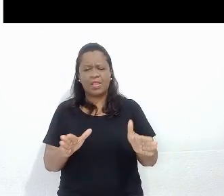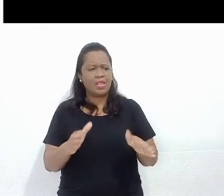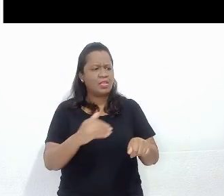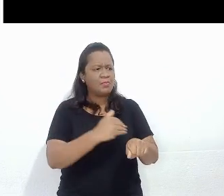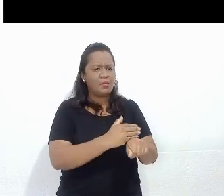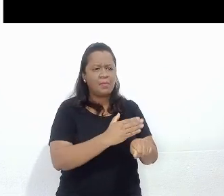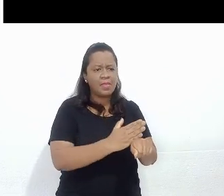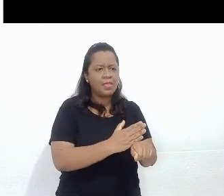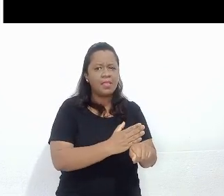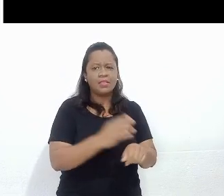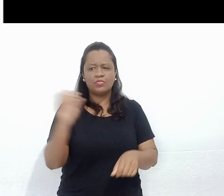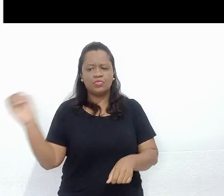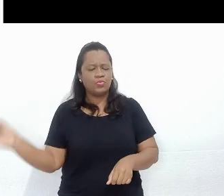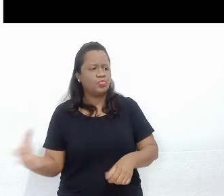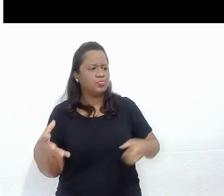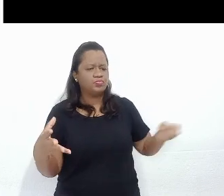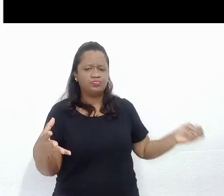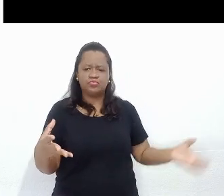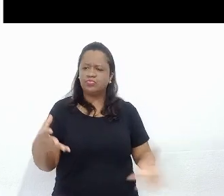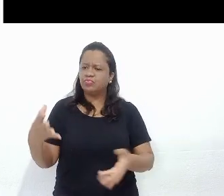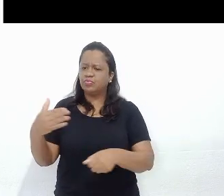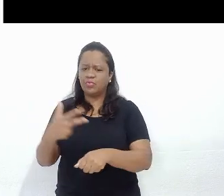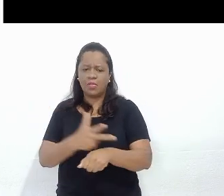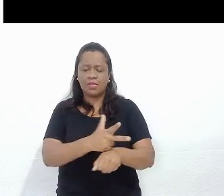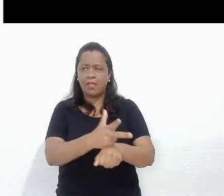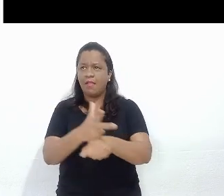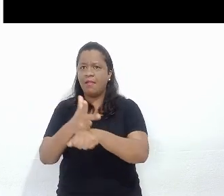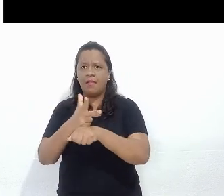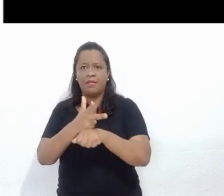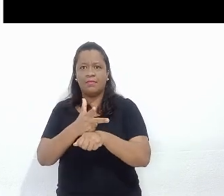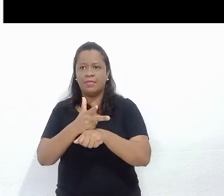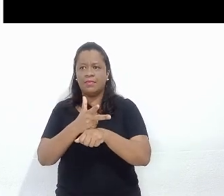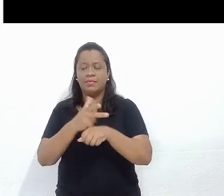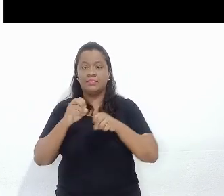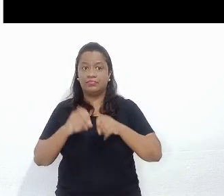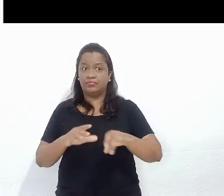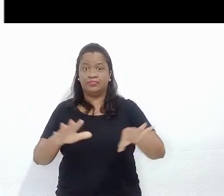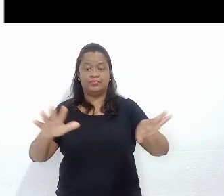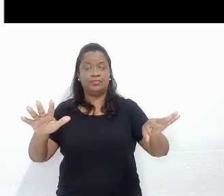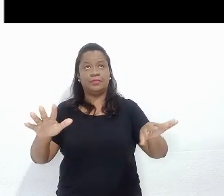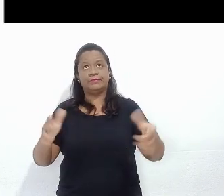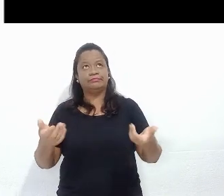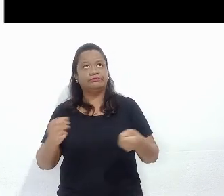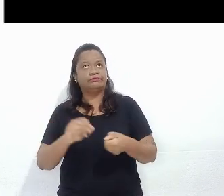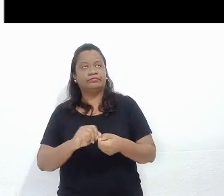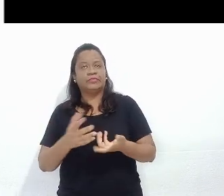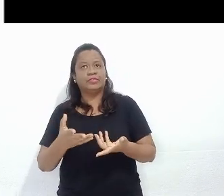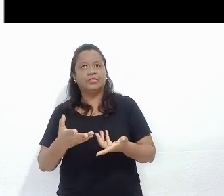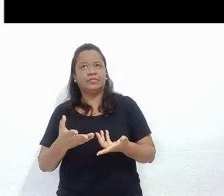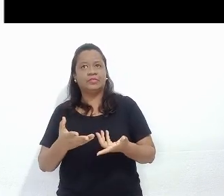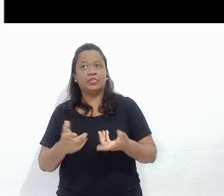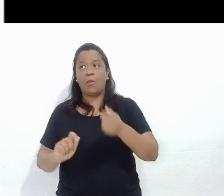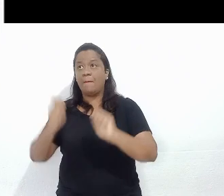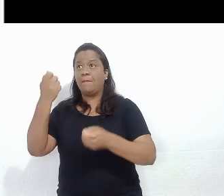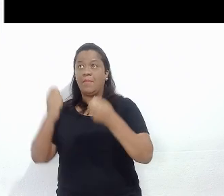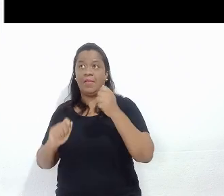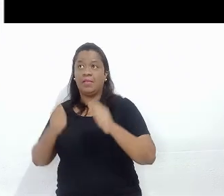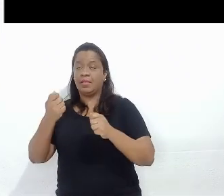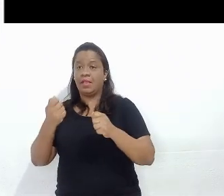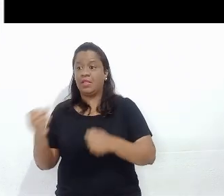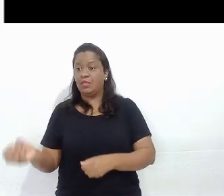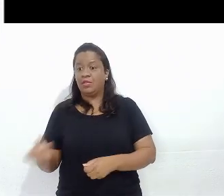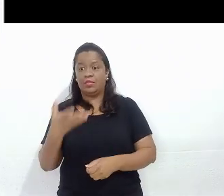sendo lançada uma câmera nova, está sendo feito sendo lançada no mercado uma nova tecnologia para